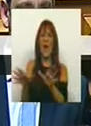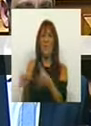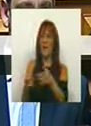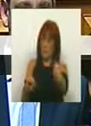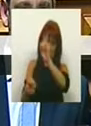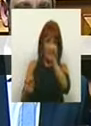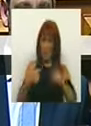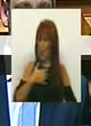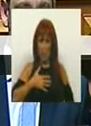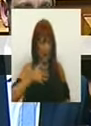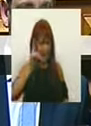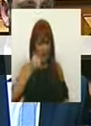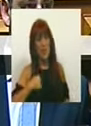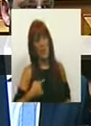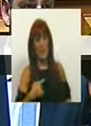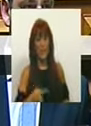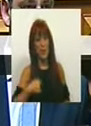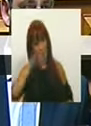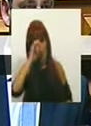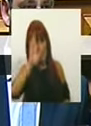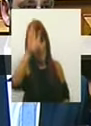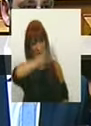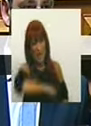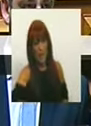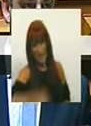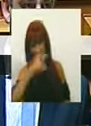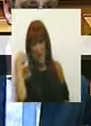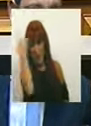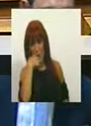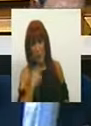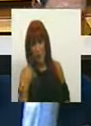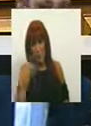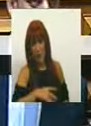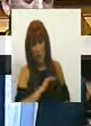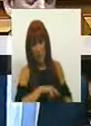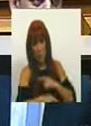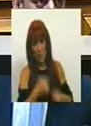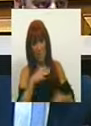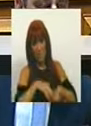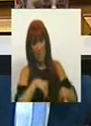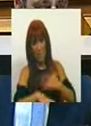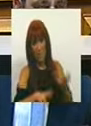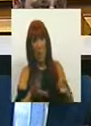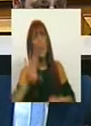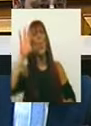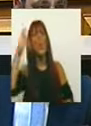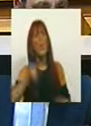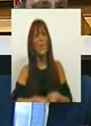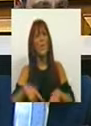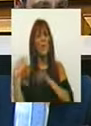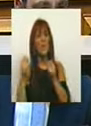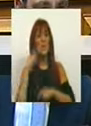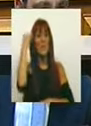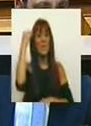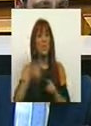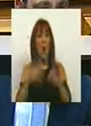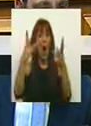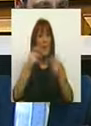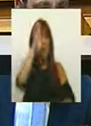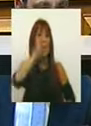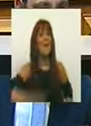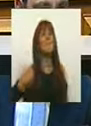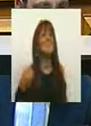Eu não queria, mas vou ter que lembrar a triste figura que obrigou os seus deputados a fazer, a quando da discussão na especialidade do Orçamento de